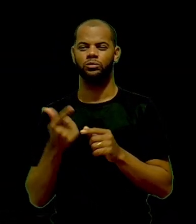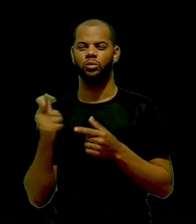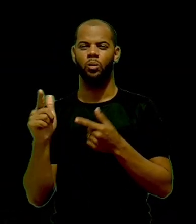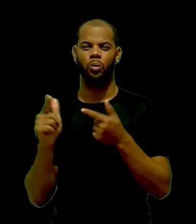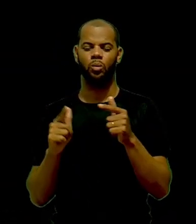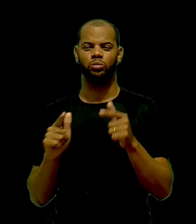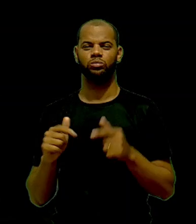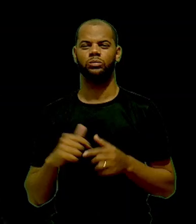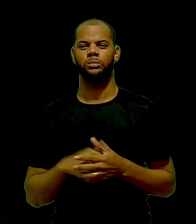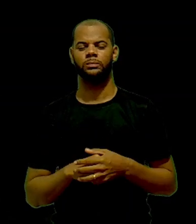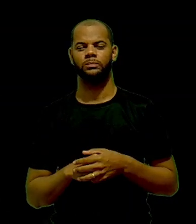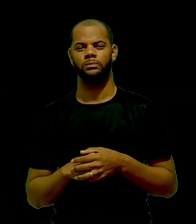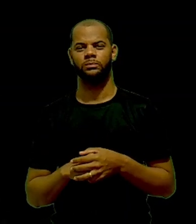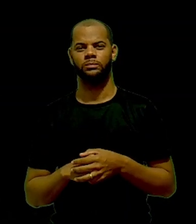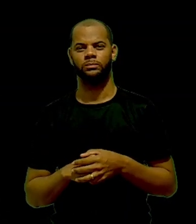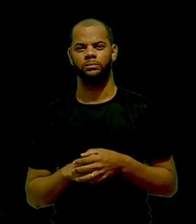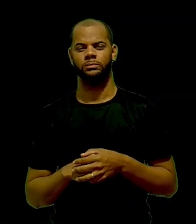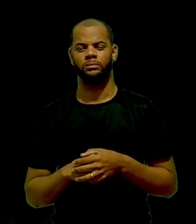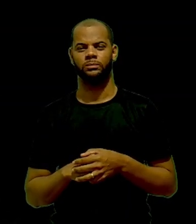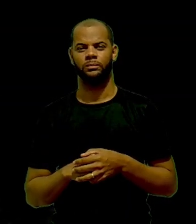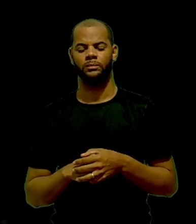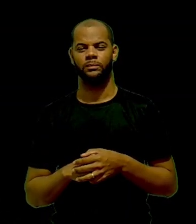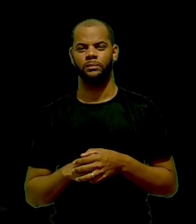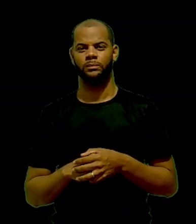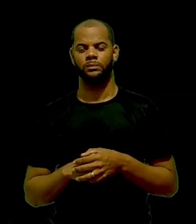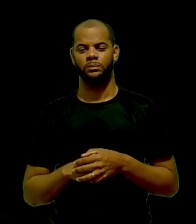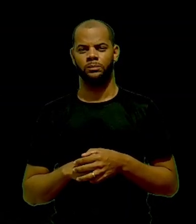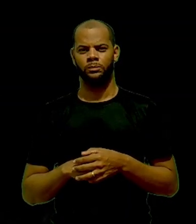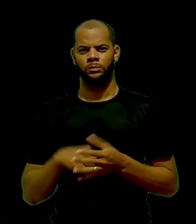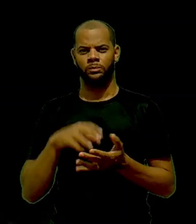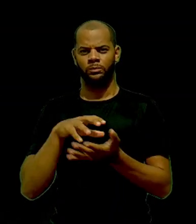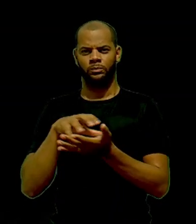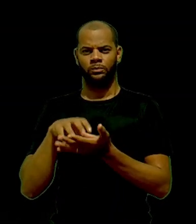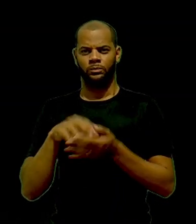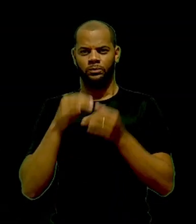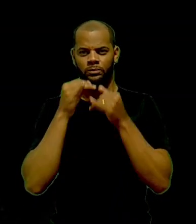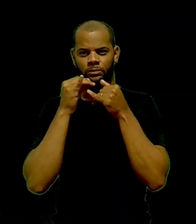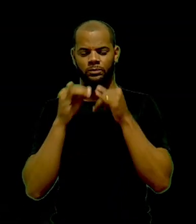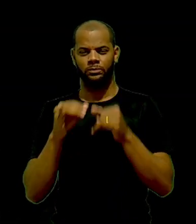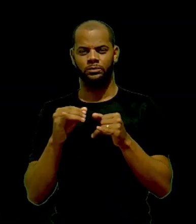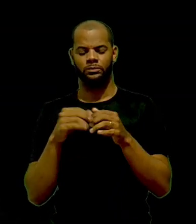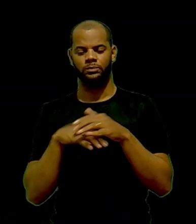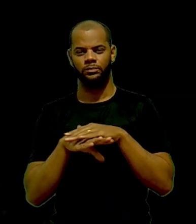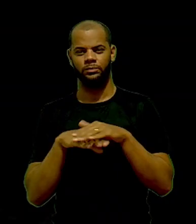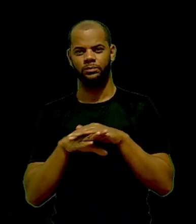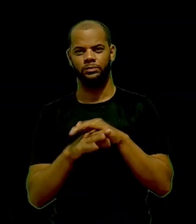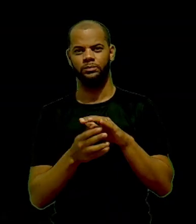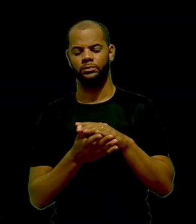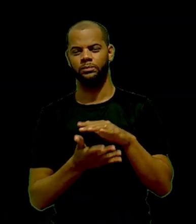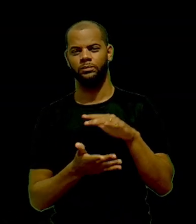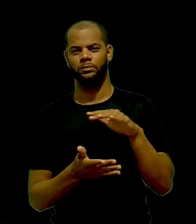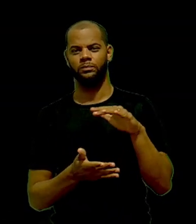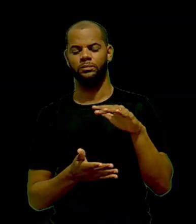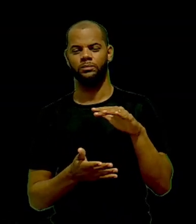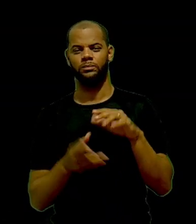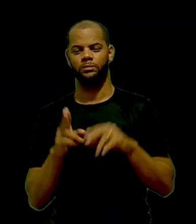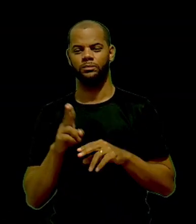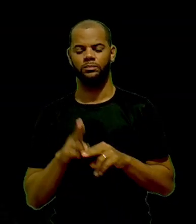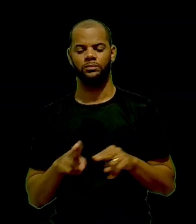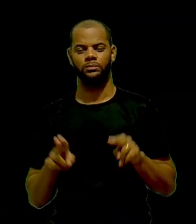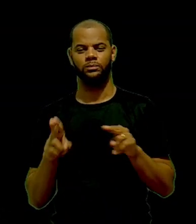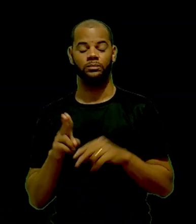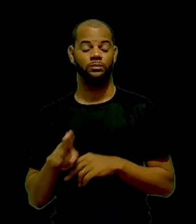combustíveis fósseis. Para o setor elétrico, os benefícios são maravilhosos, né? Armazenar a energia excedente e utilizá-la